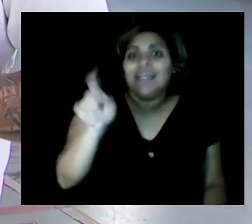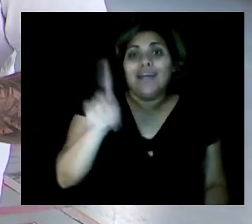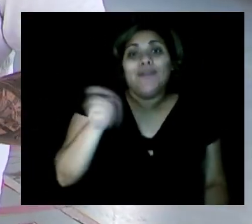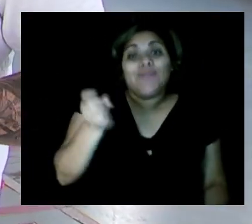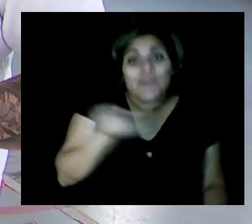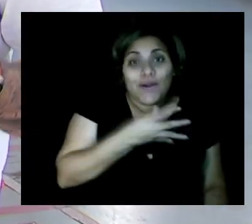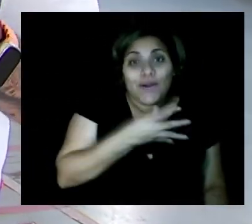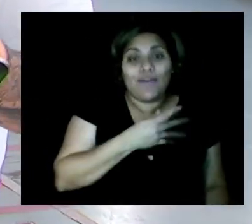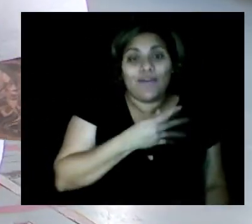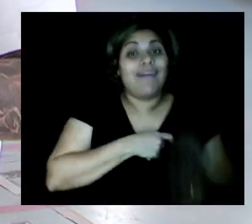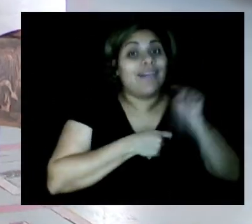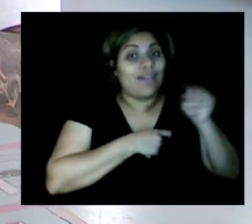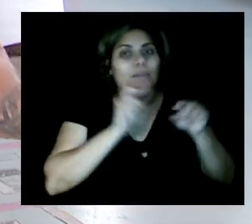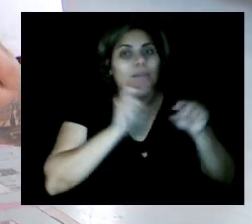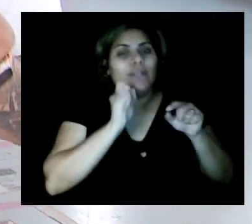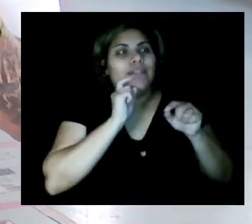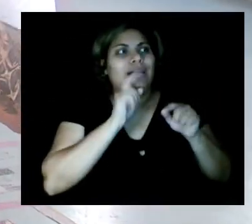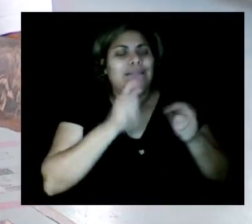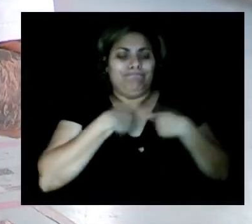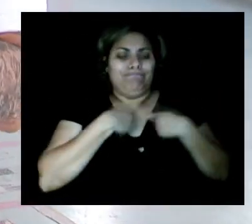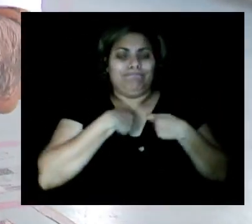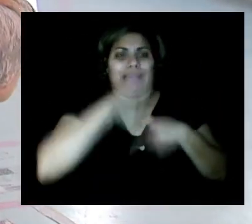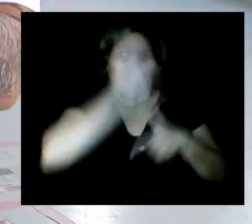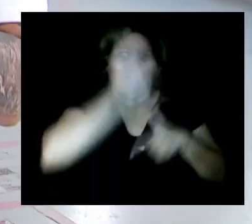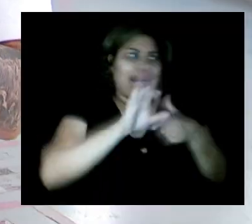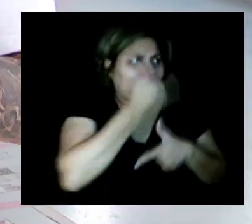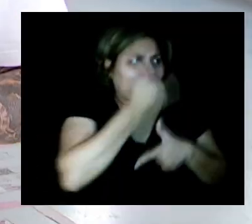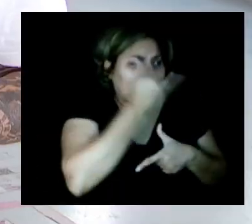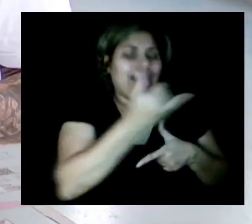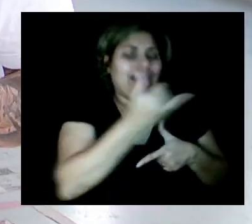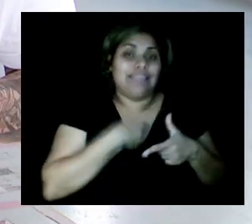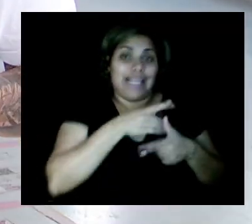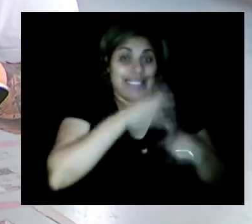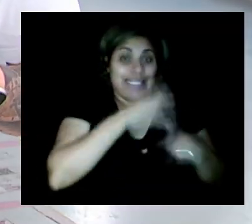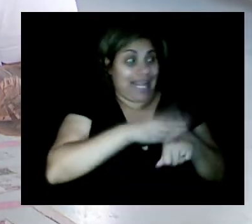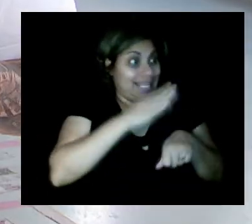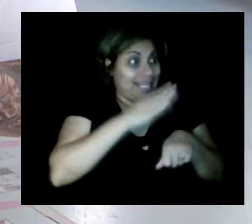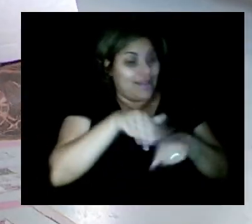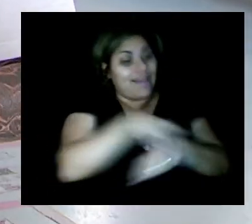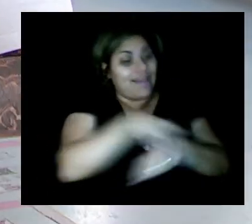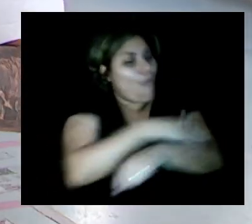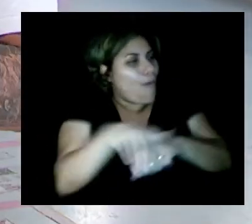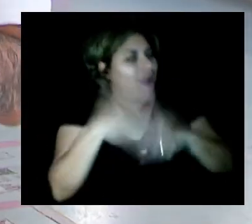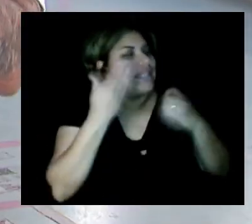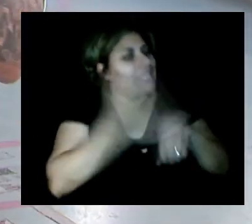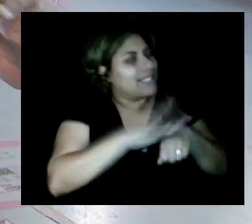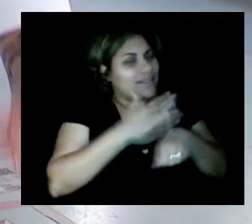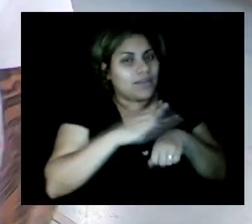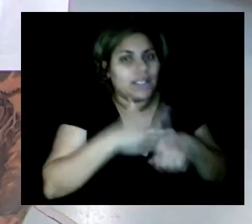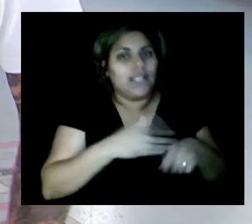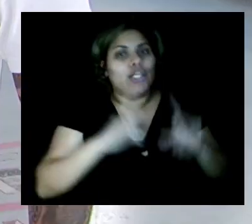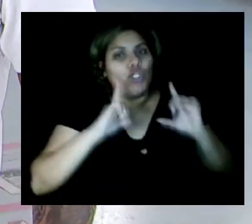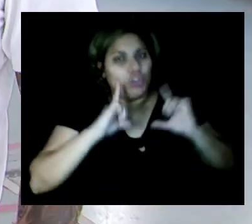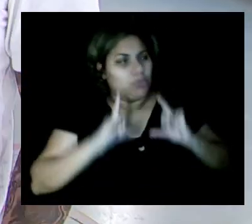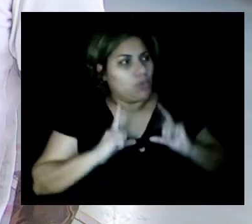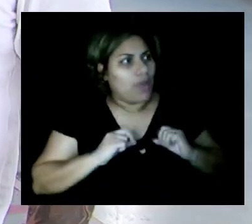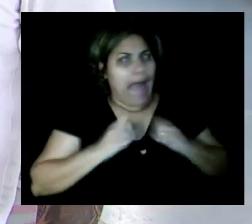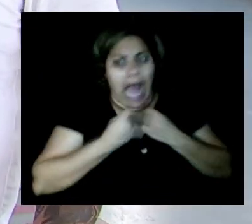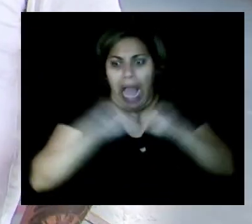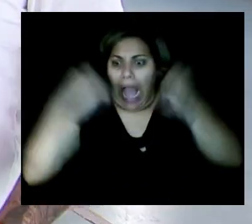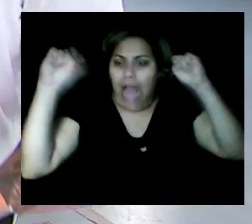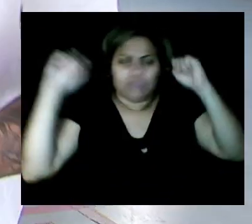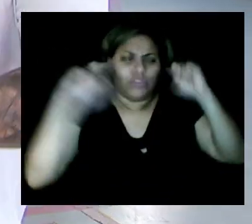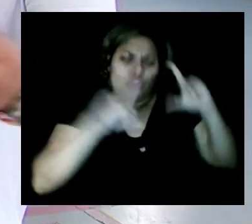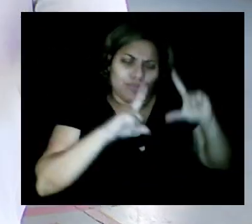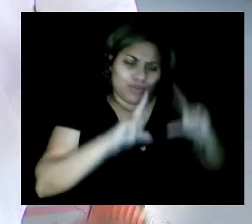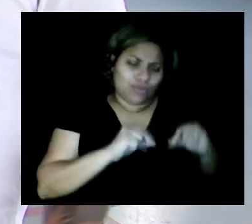uma crise. Então, quanto mais ele treina, mais treina na rua, a gente diminui essa flexibilidade que eles têm para poder, chegando na vida